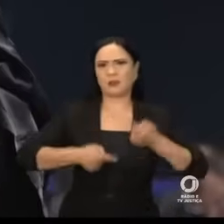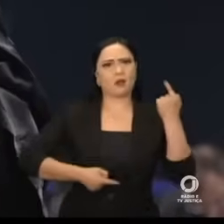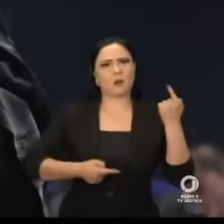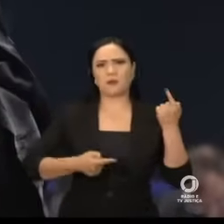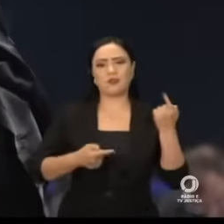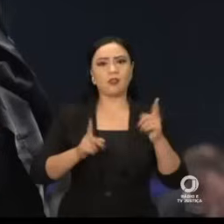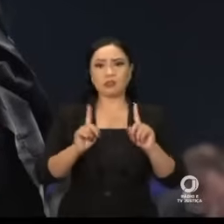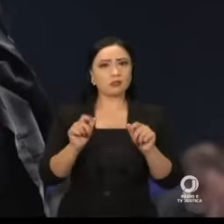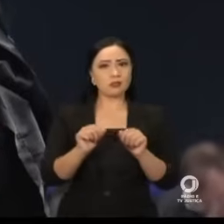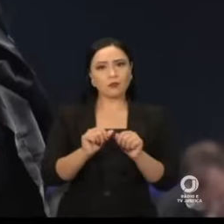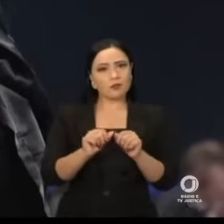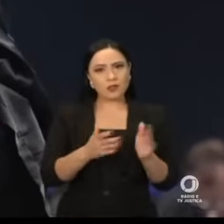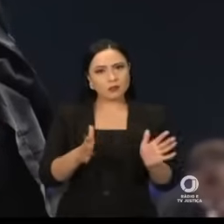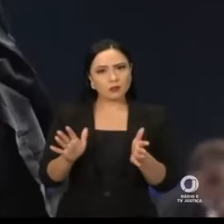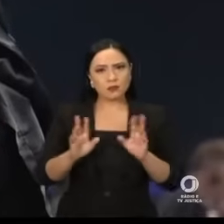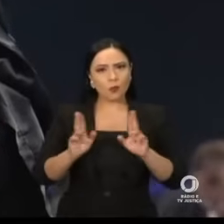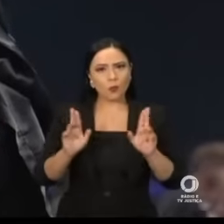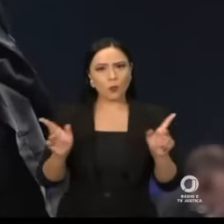feita.